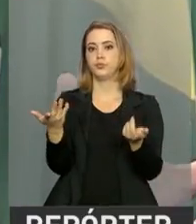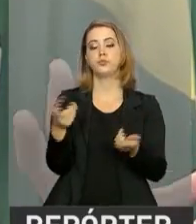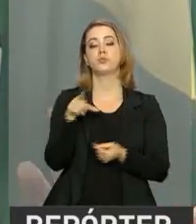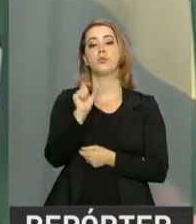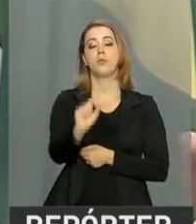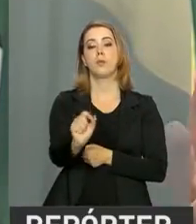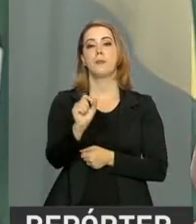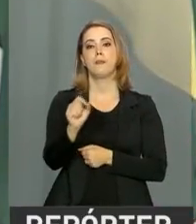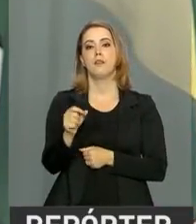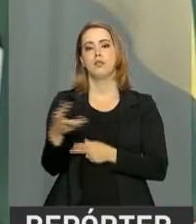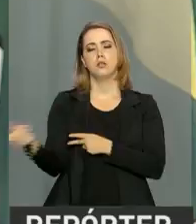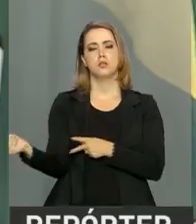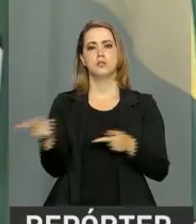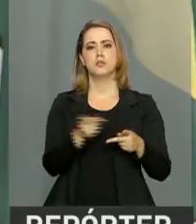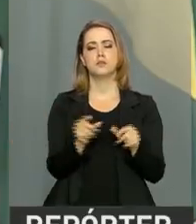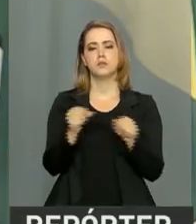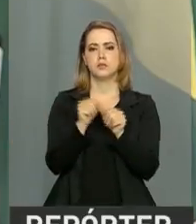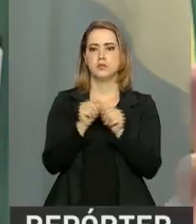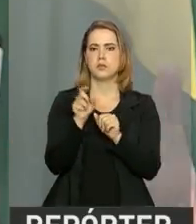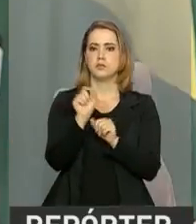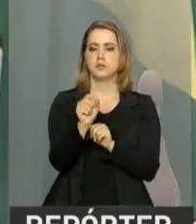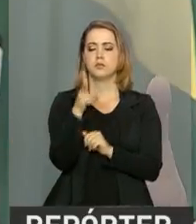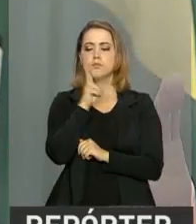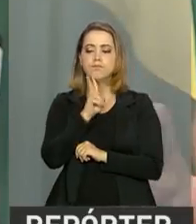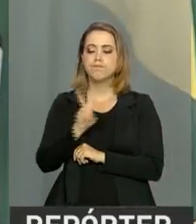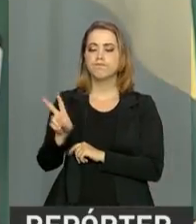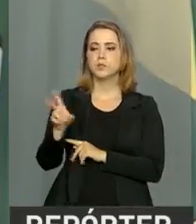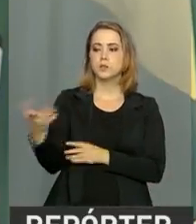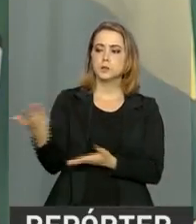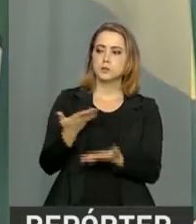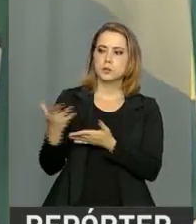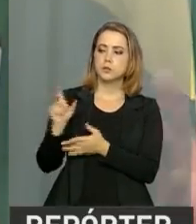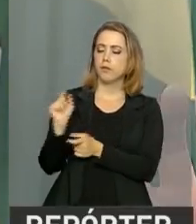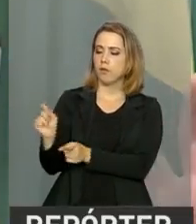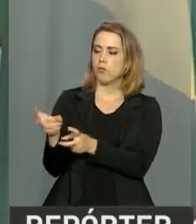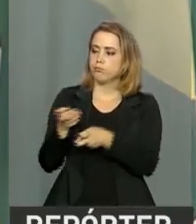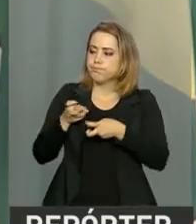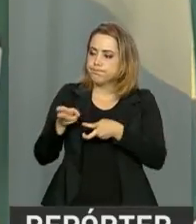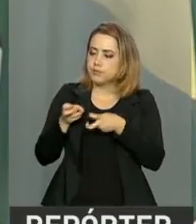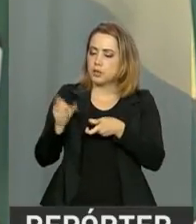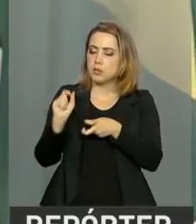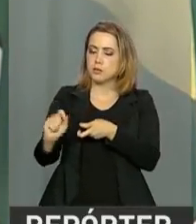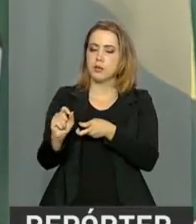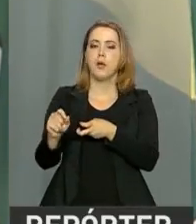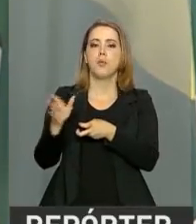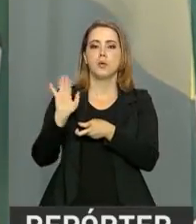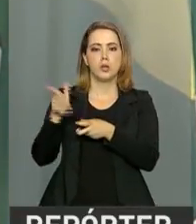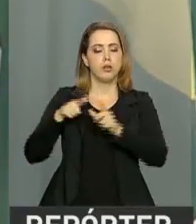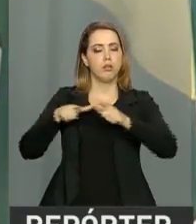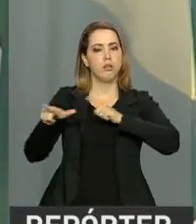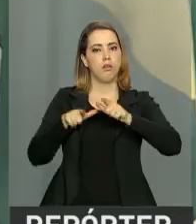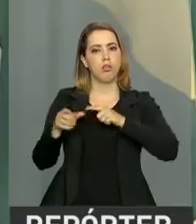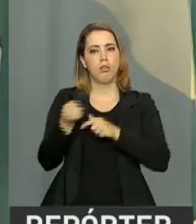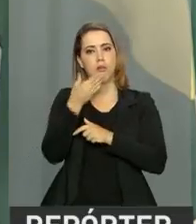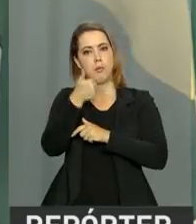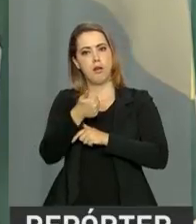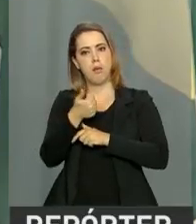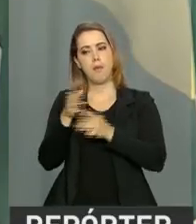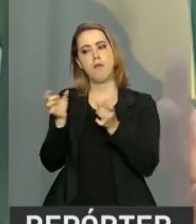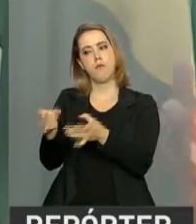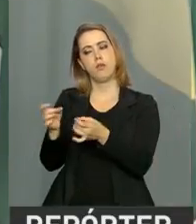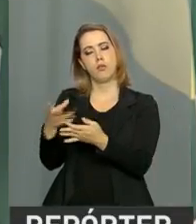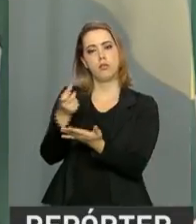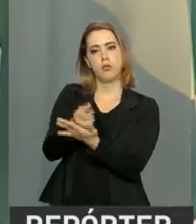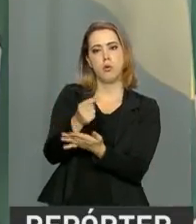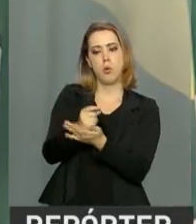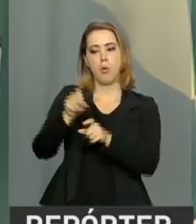você pega a relação e você vê o que está funcionando, quais são os mecanismos, né, de comércio,